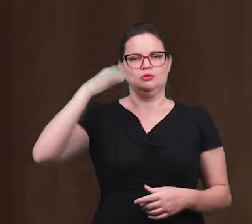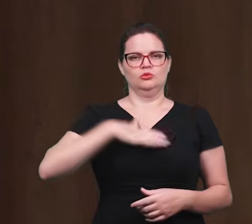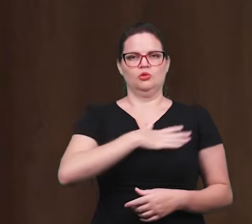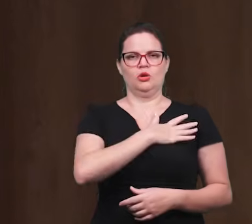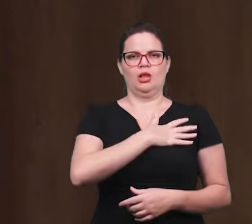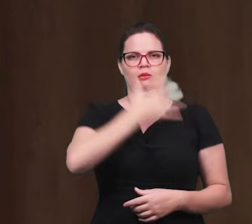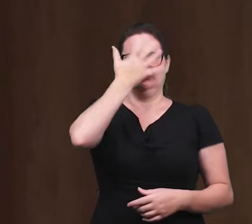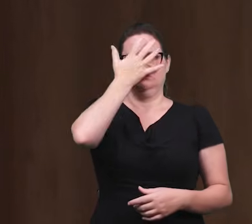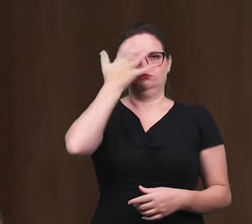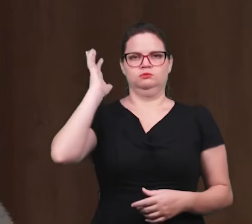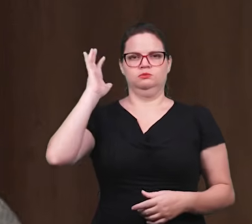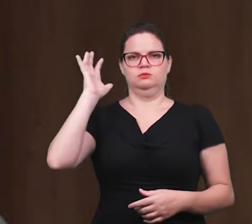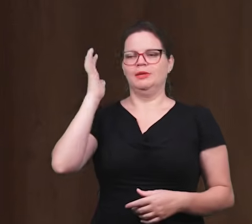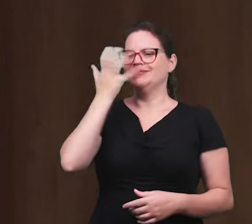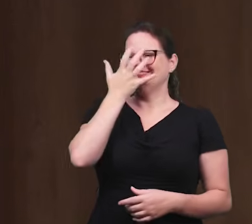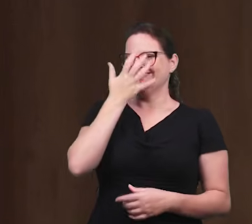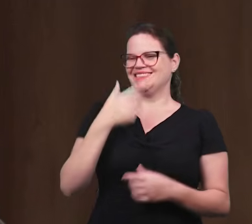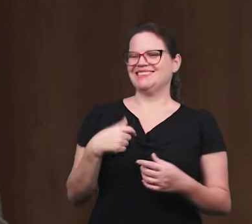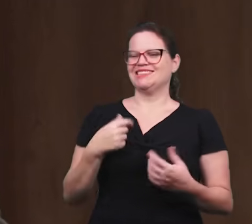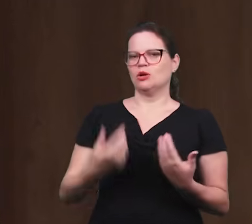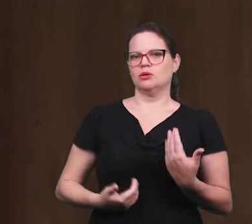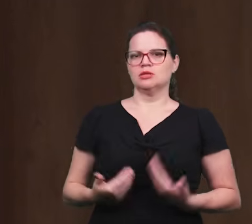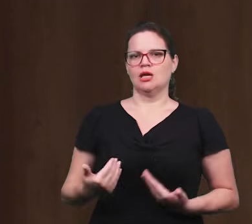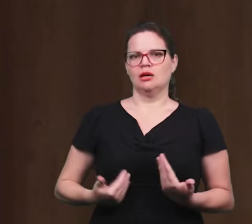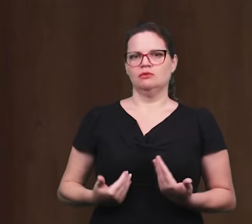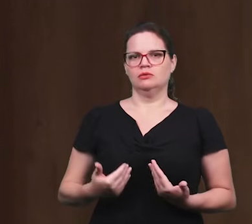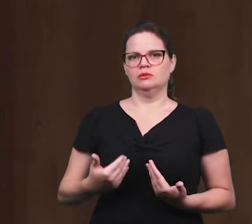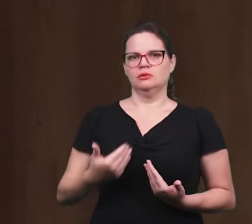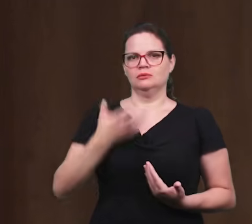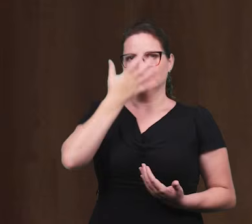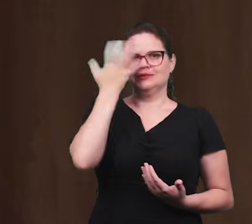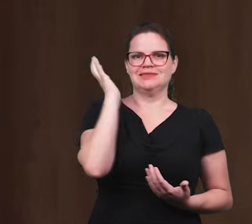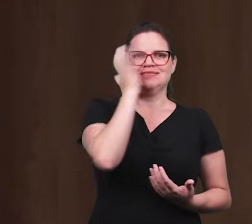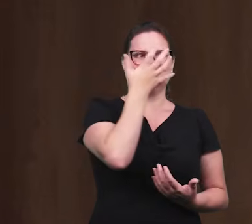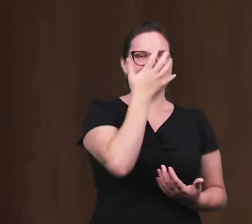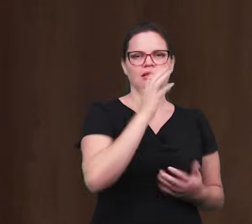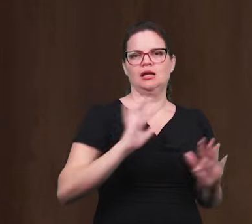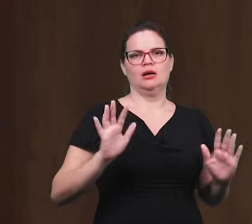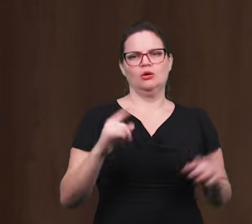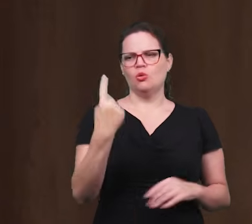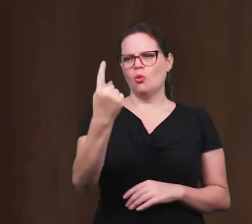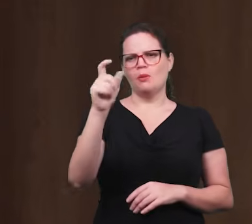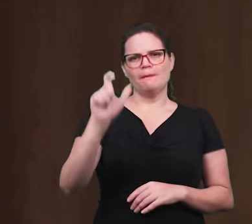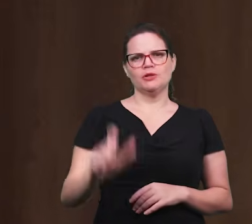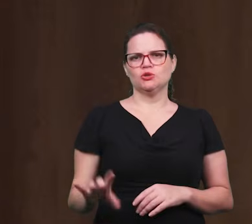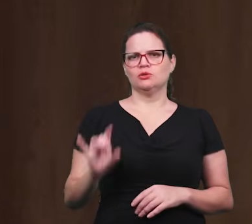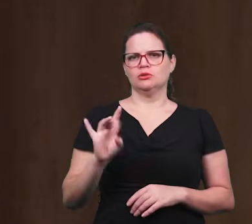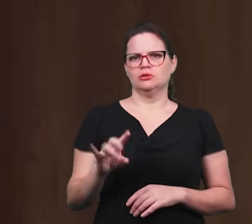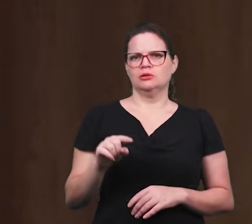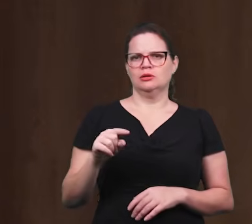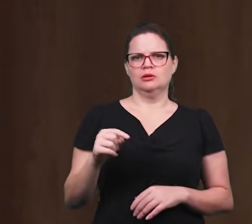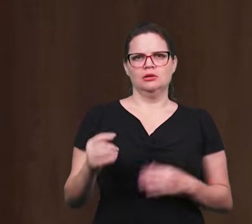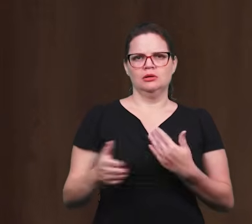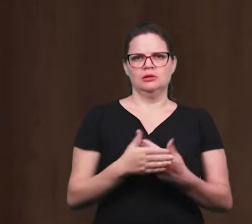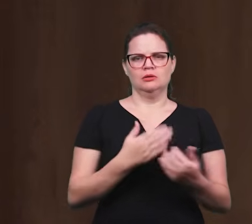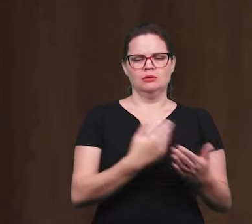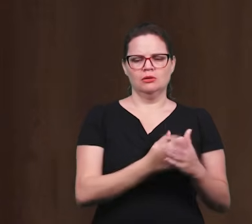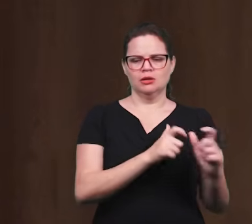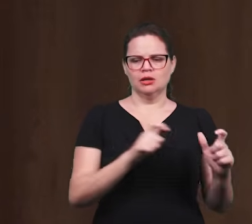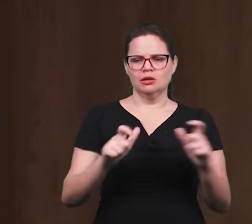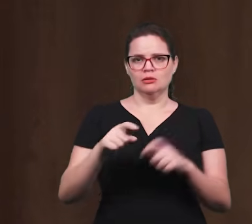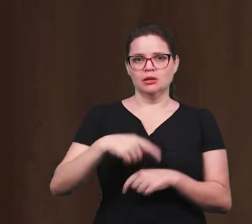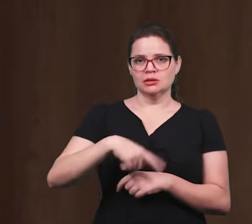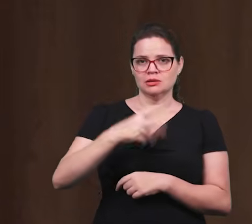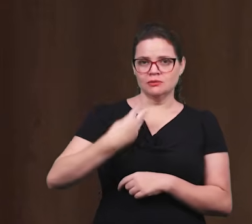coronel. Agora eu estou na igreja, agora eu sou servo. Não, você tem que ser uma pessoa só. Você tem que ser servo em todo lugar. Porque a